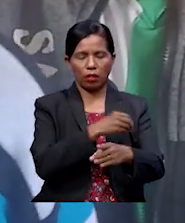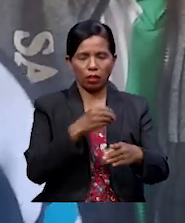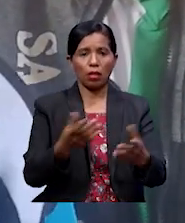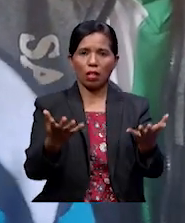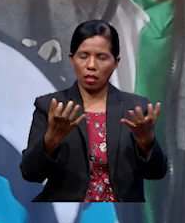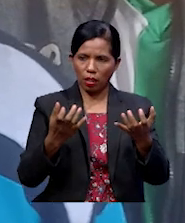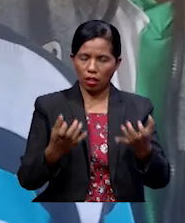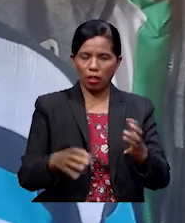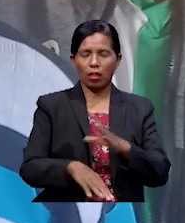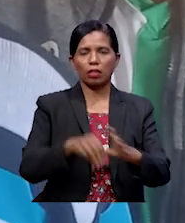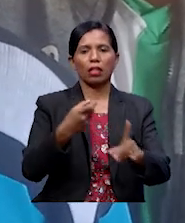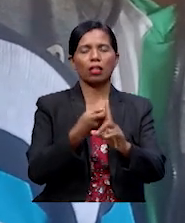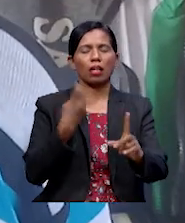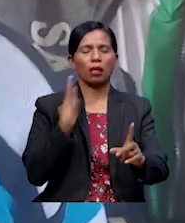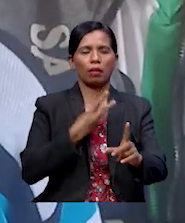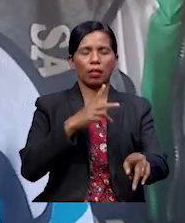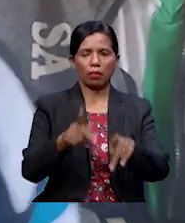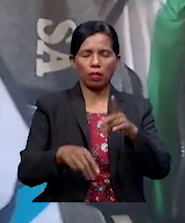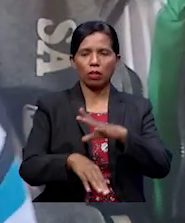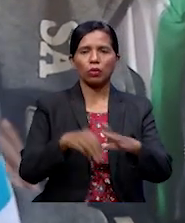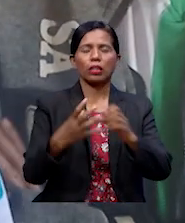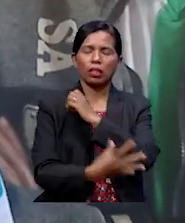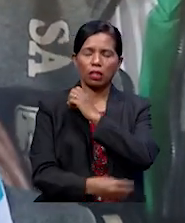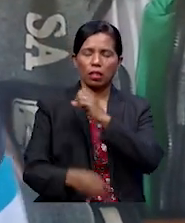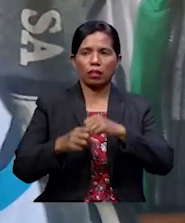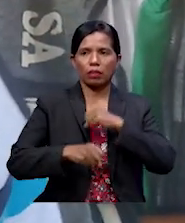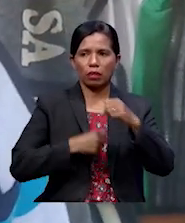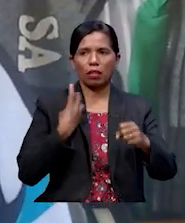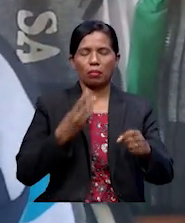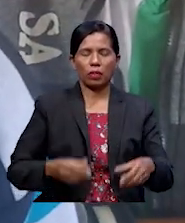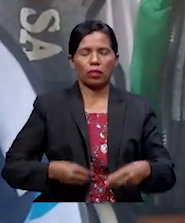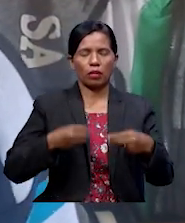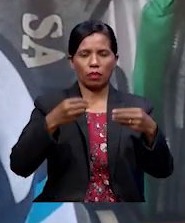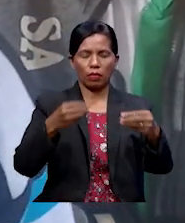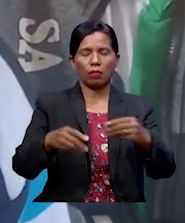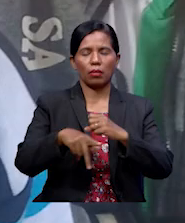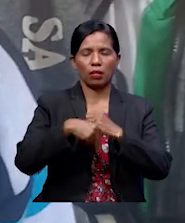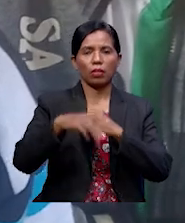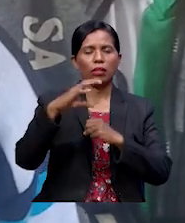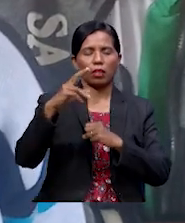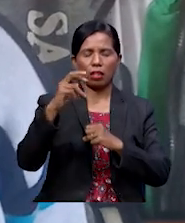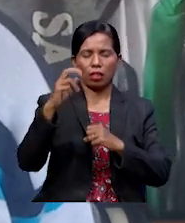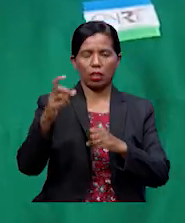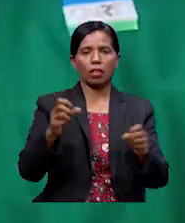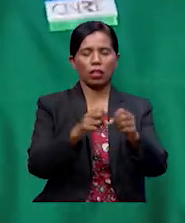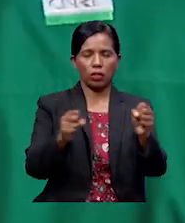hakara kasai ami povo ne husikiak nu muti. Hau garante kata kami si po na fatin ba partido senar te atu manani hasuku dali